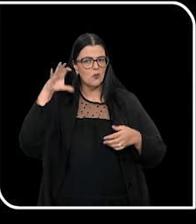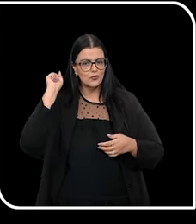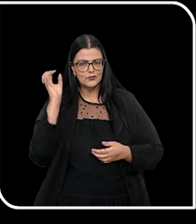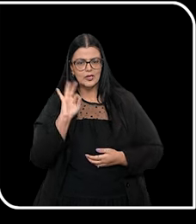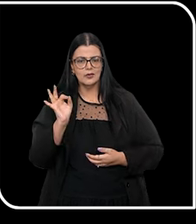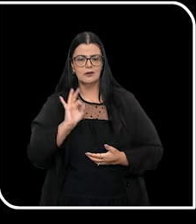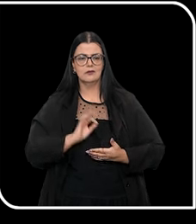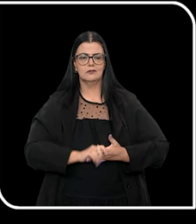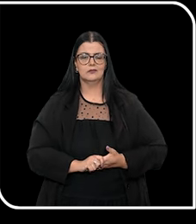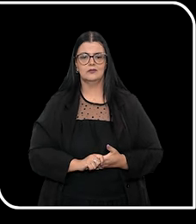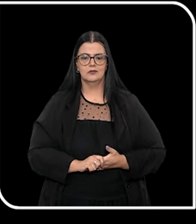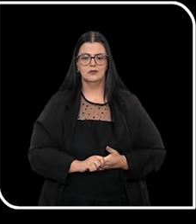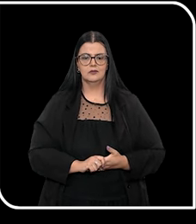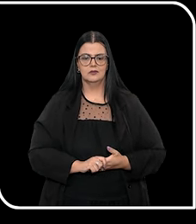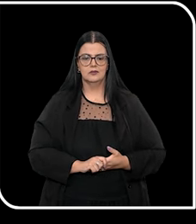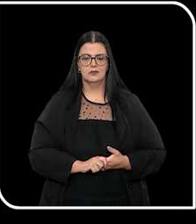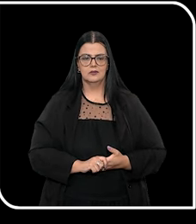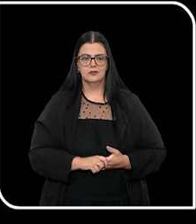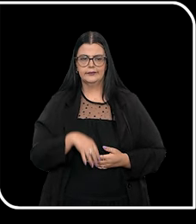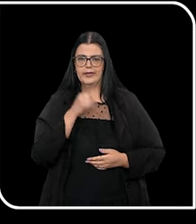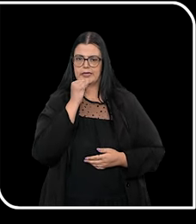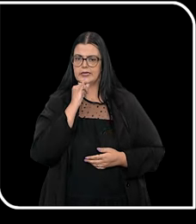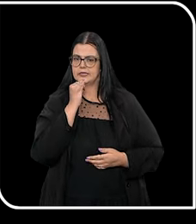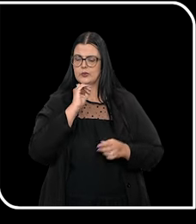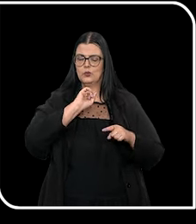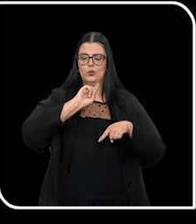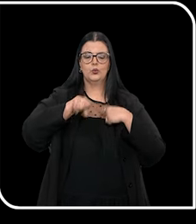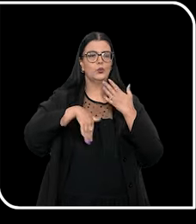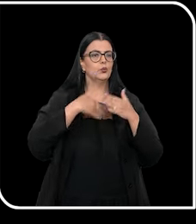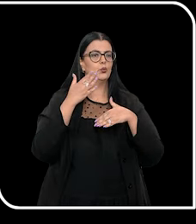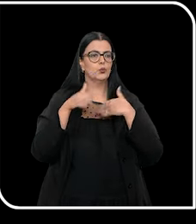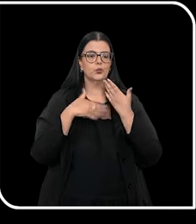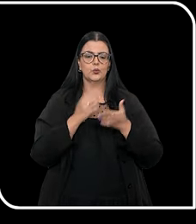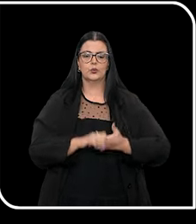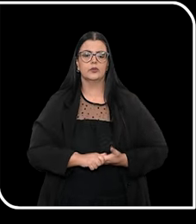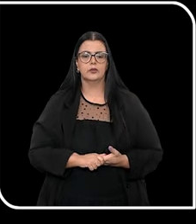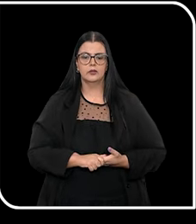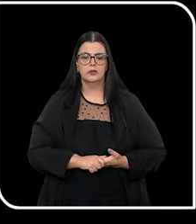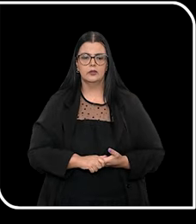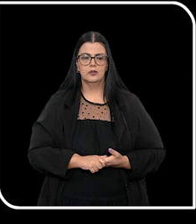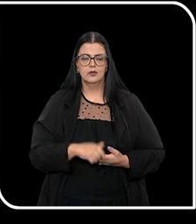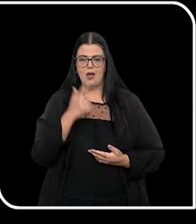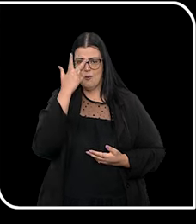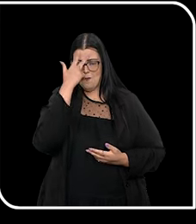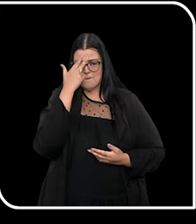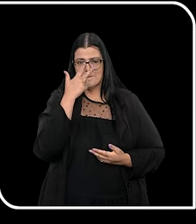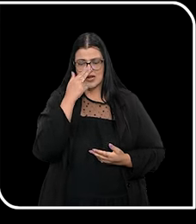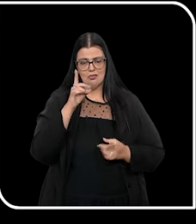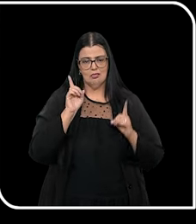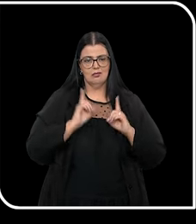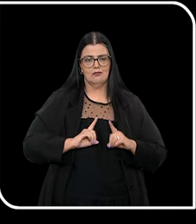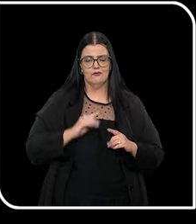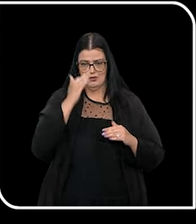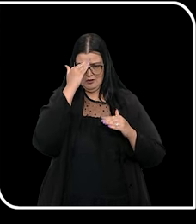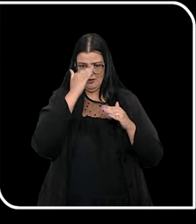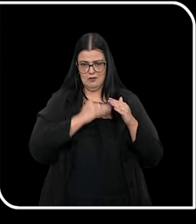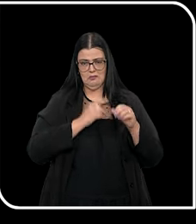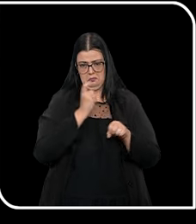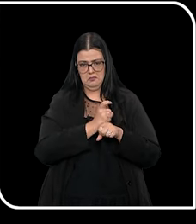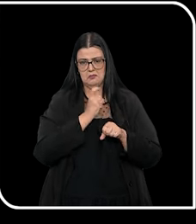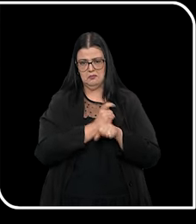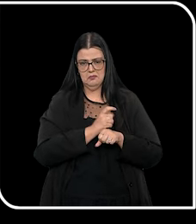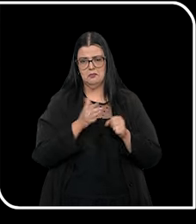não ouve que exemplo de superação ou então ele só pode ser mongoloide tem